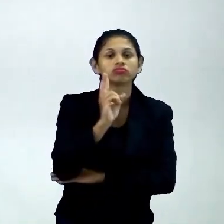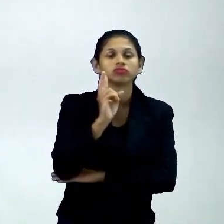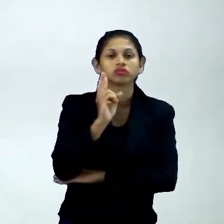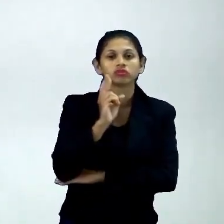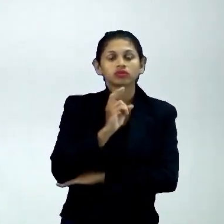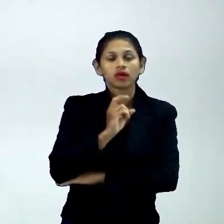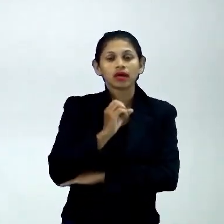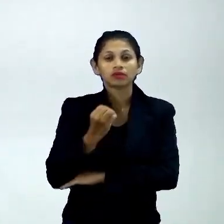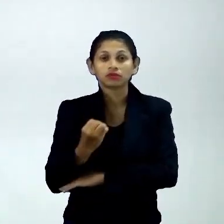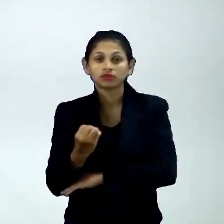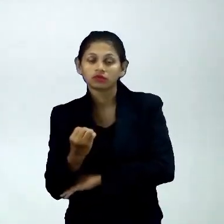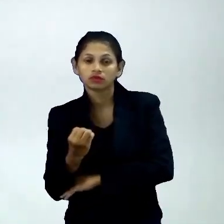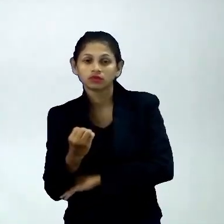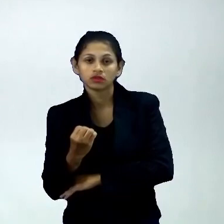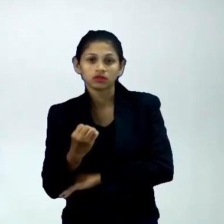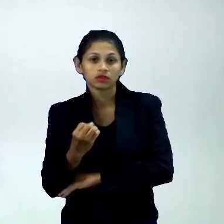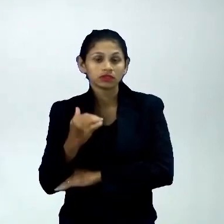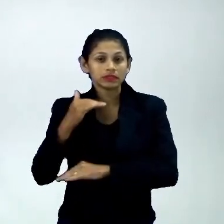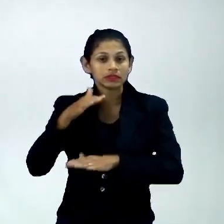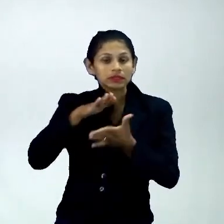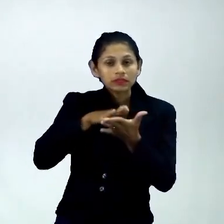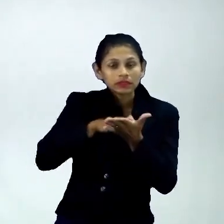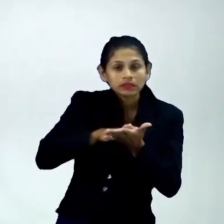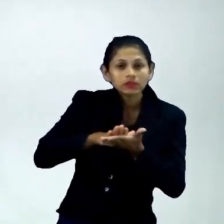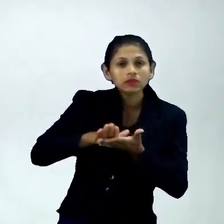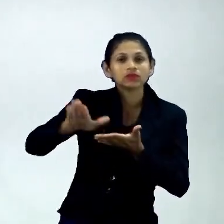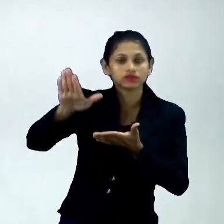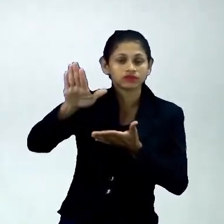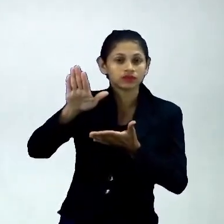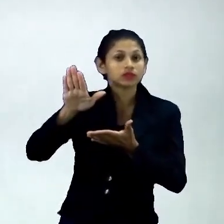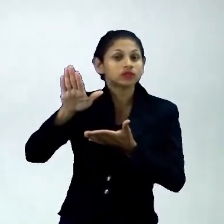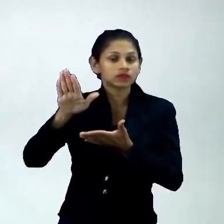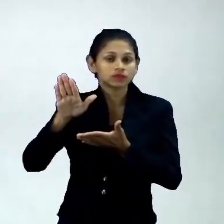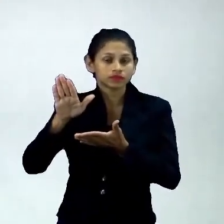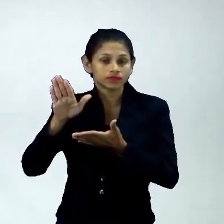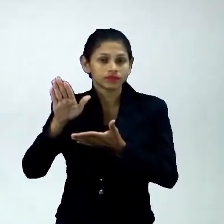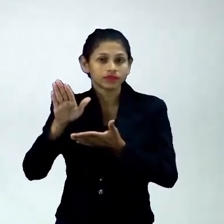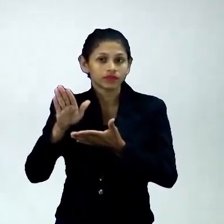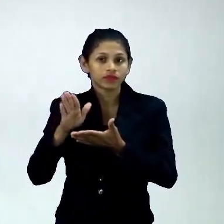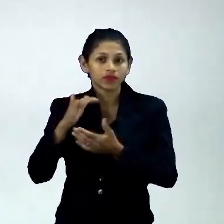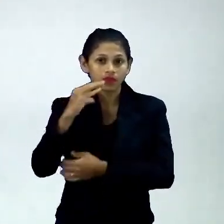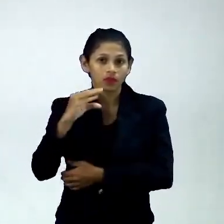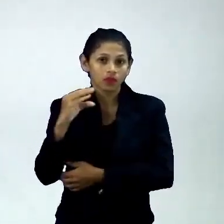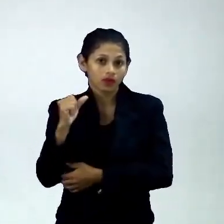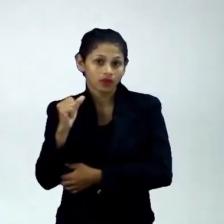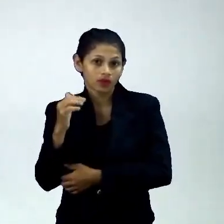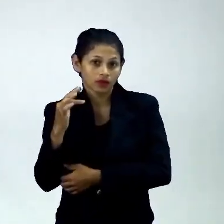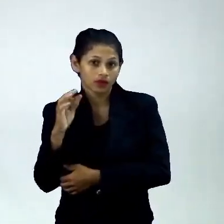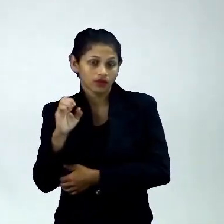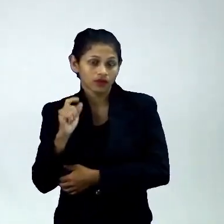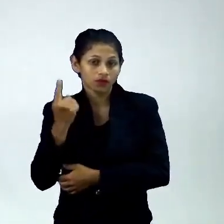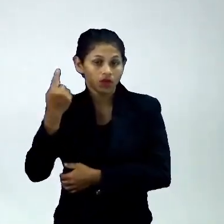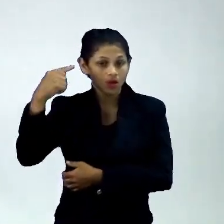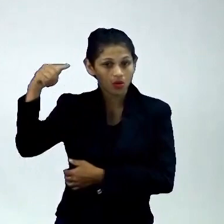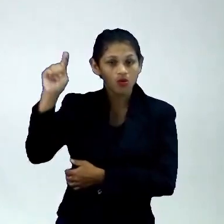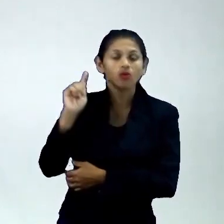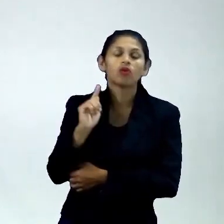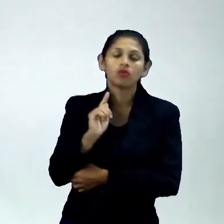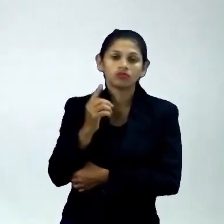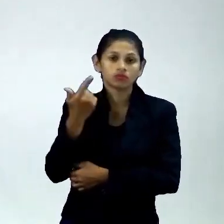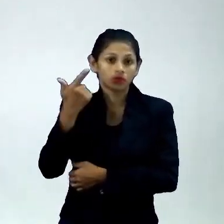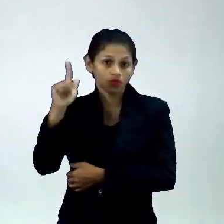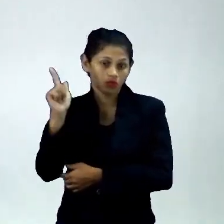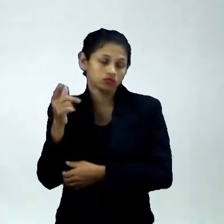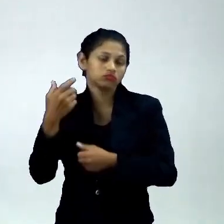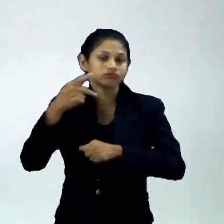que a atividade econômica do café, ela continuasse movimentando a economia. Então, devido a isso,